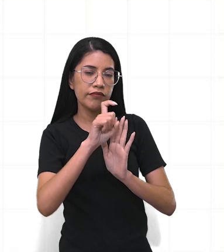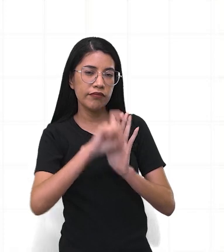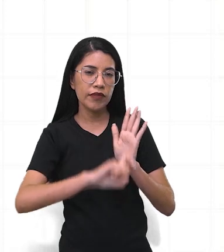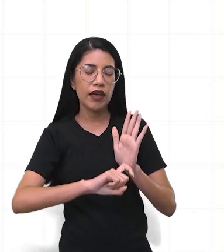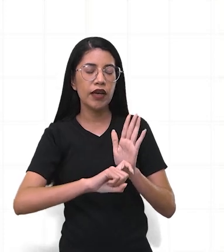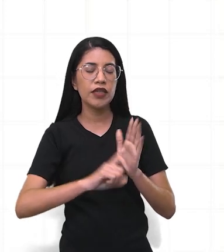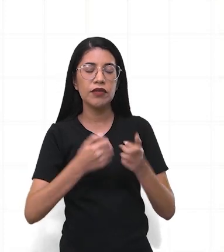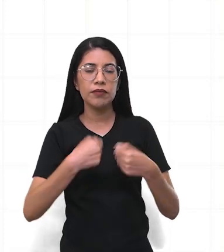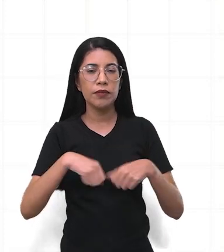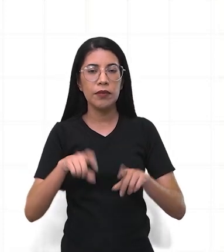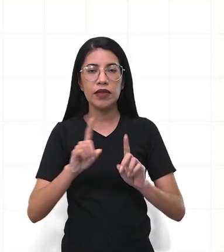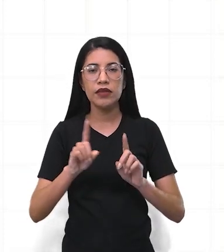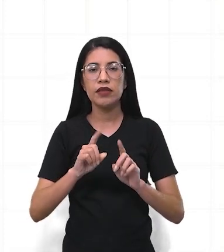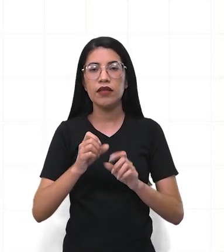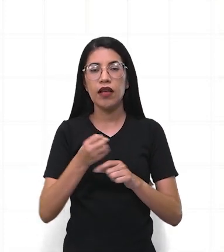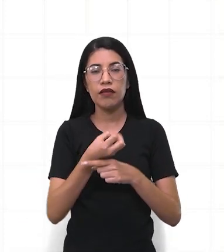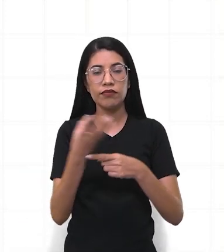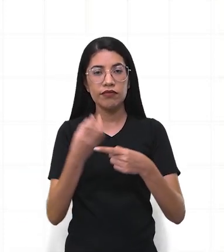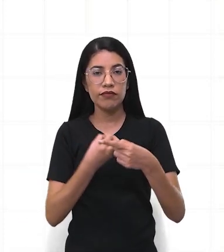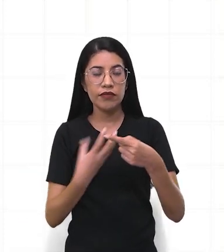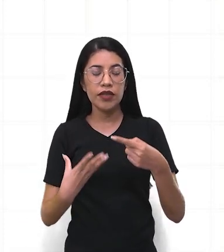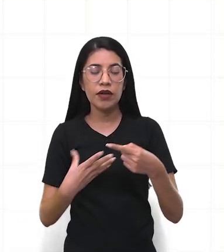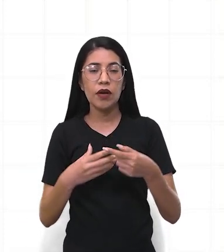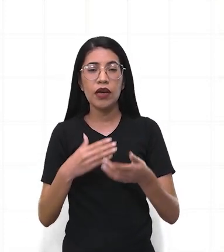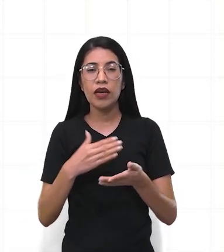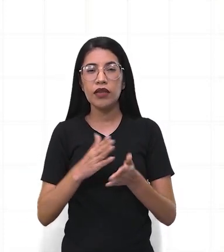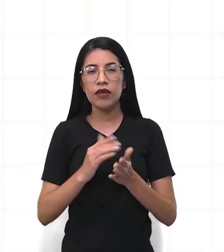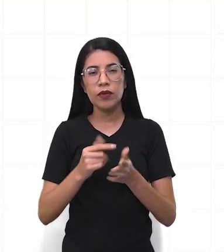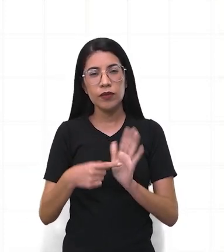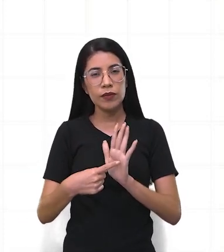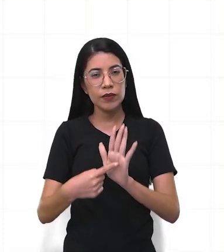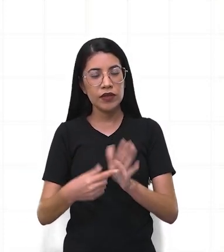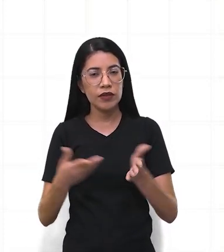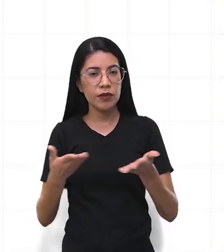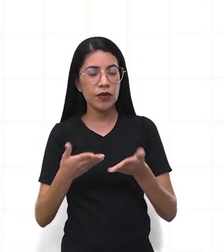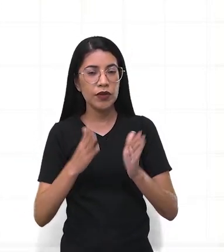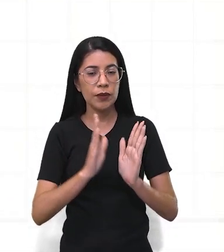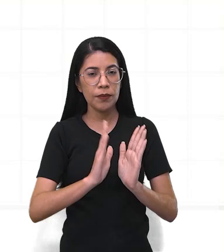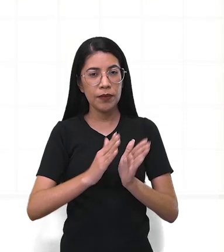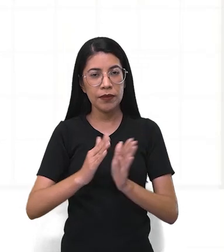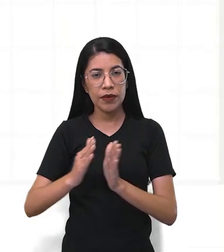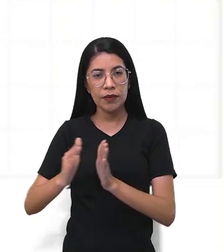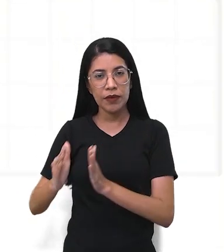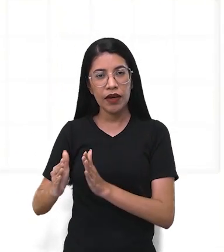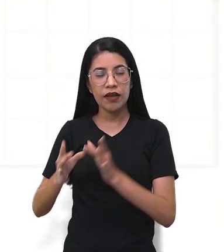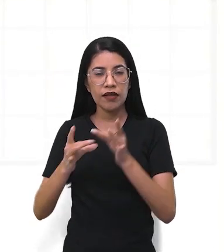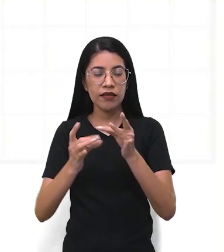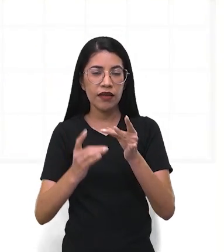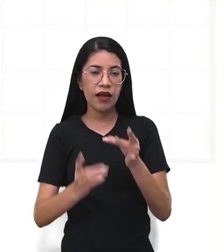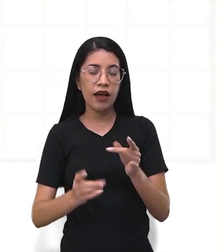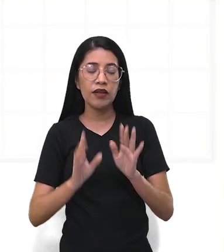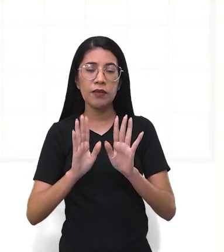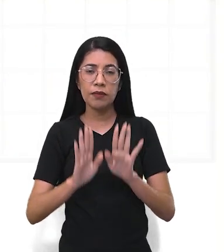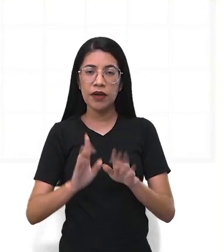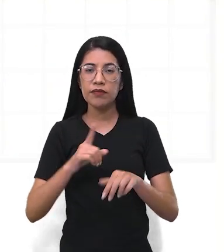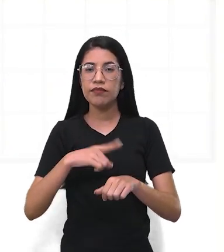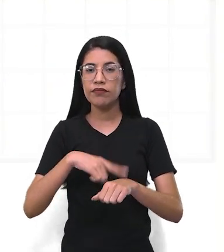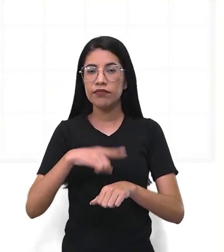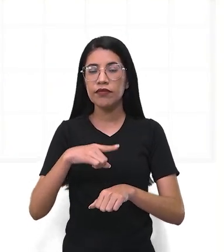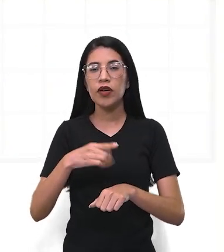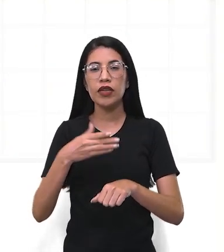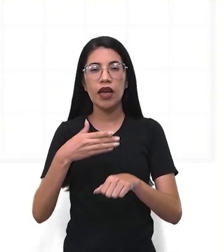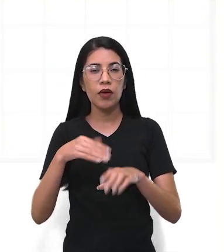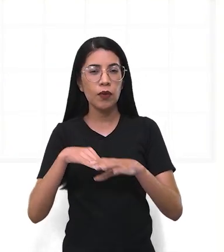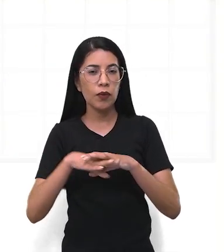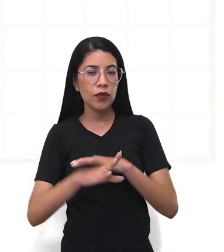fração, como eu estou fazendo com vocês aqui. Como a gente está aprendendo, eu estou fazendo passo a passo, tá? Mas isso aí, a gente tem que se